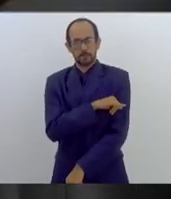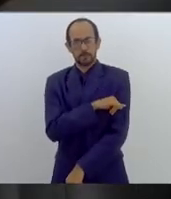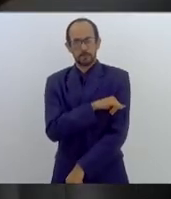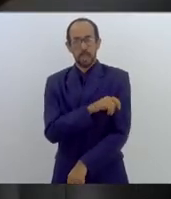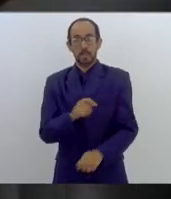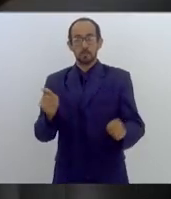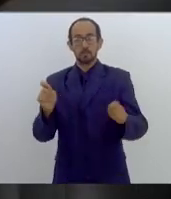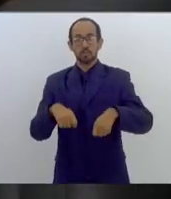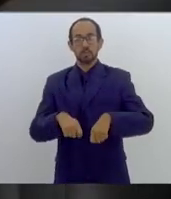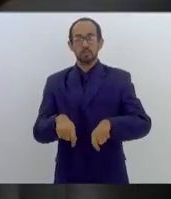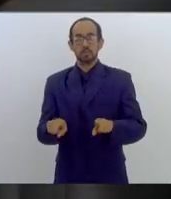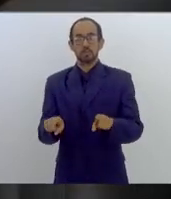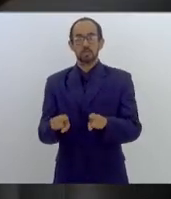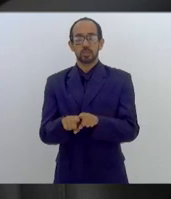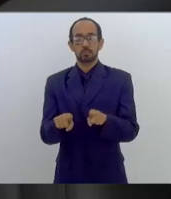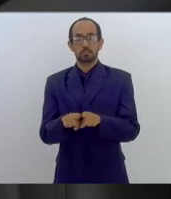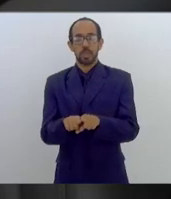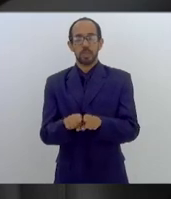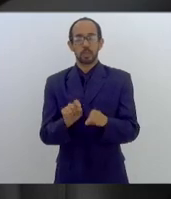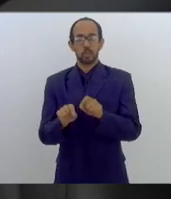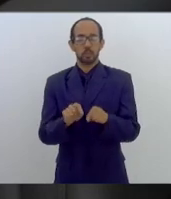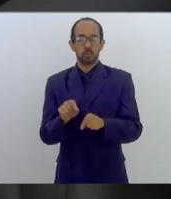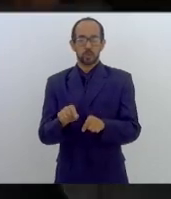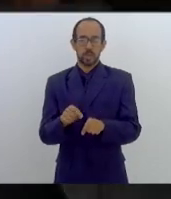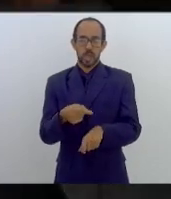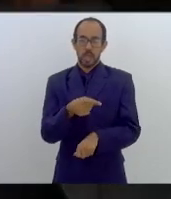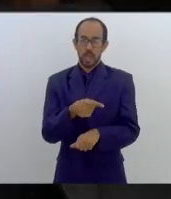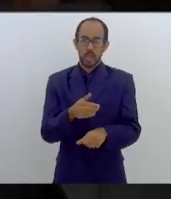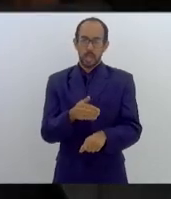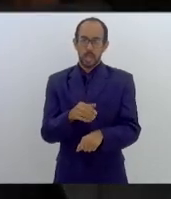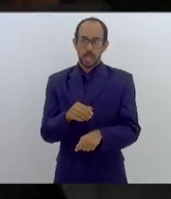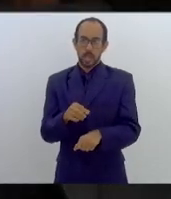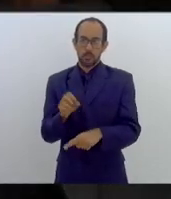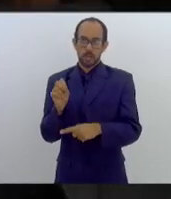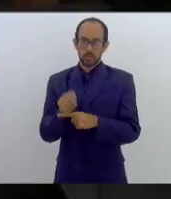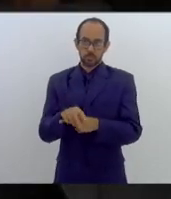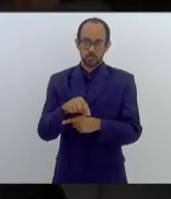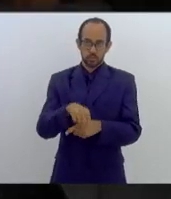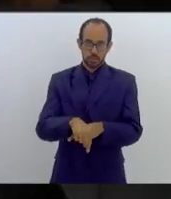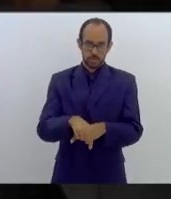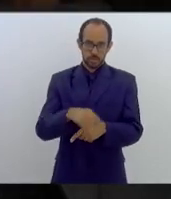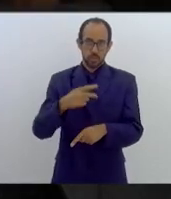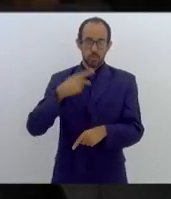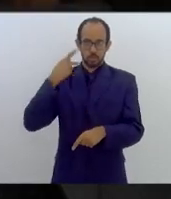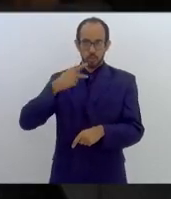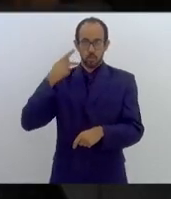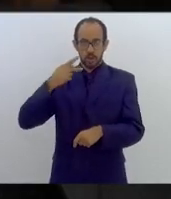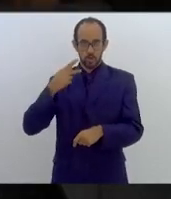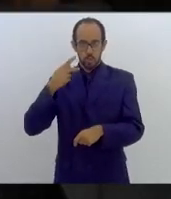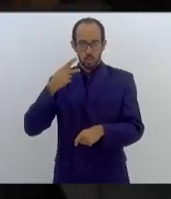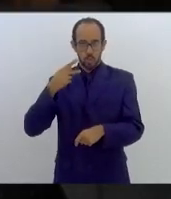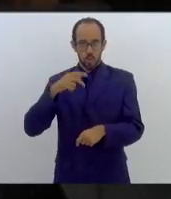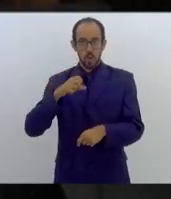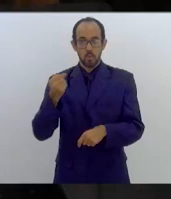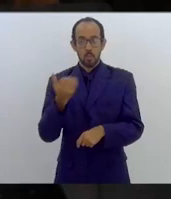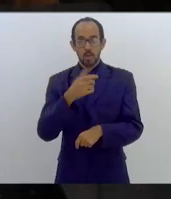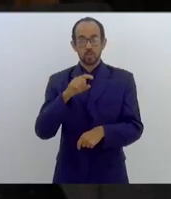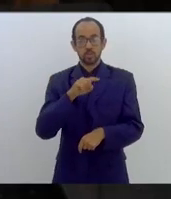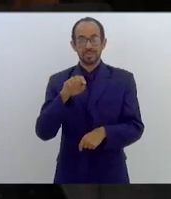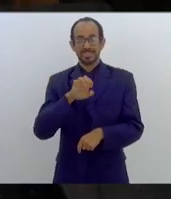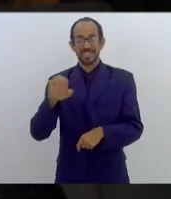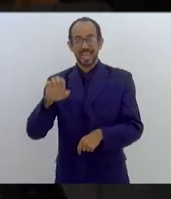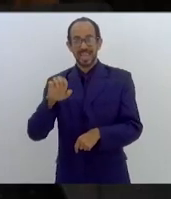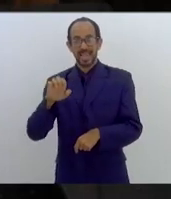Possivelmente, ele entrou aqui como procurador na época que o Zé Graciosa, que está aqui à mesa, ainda